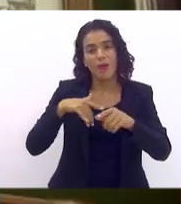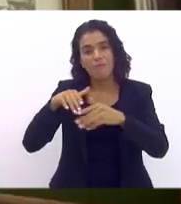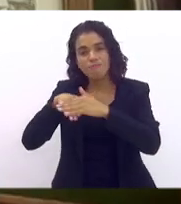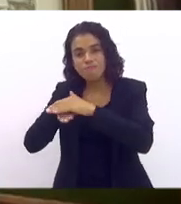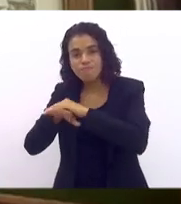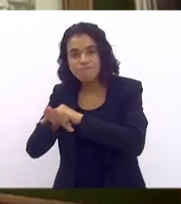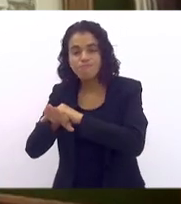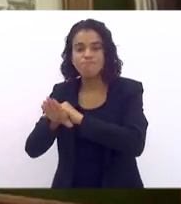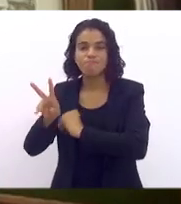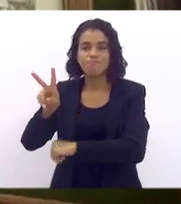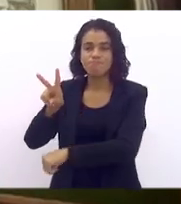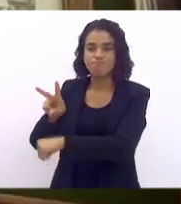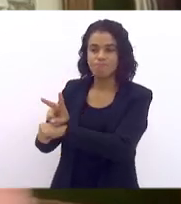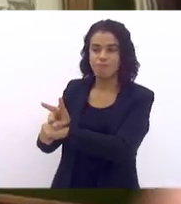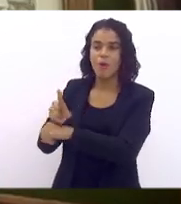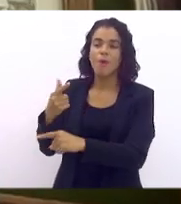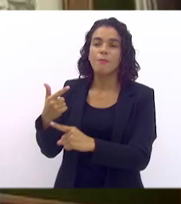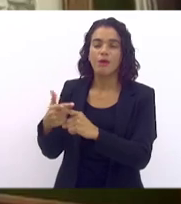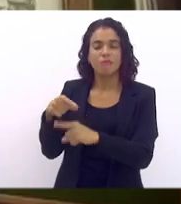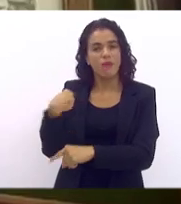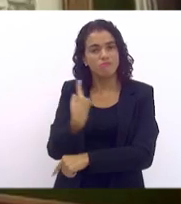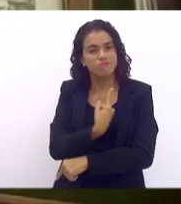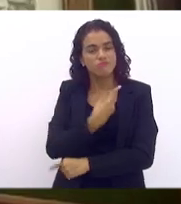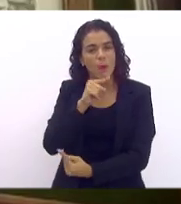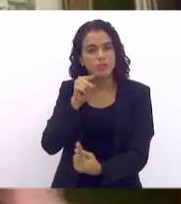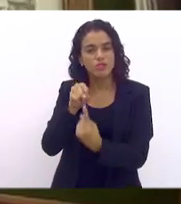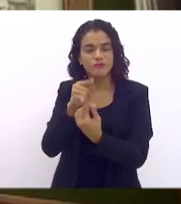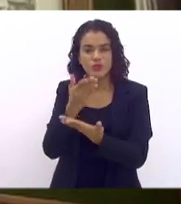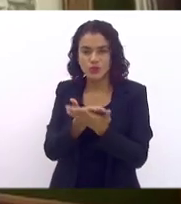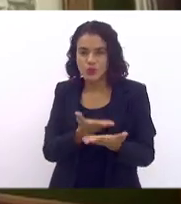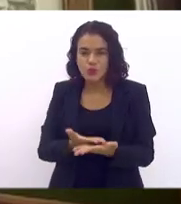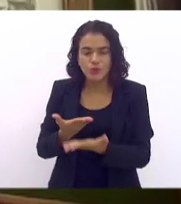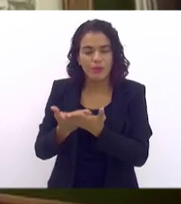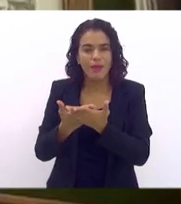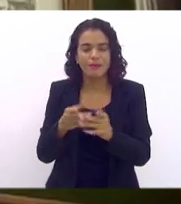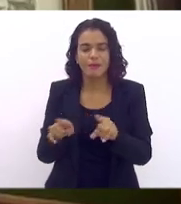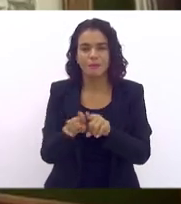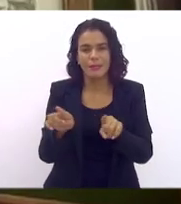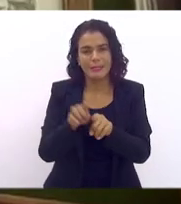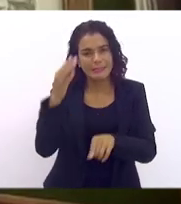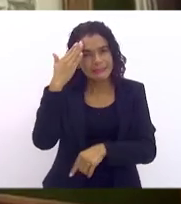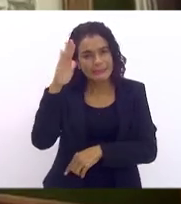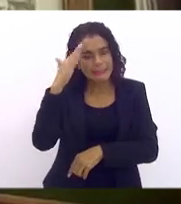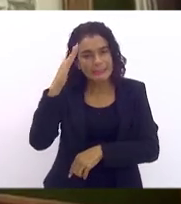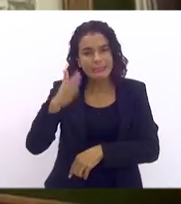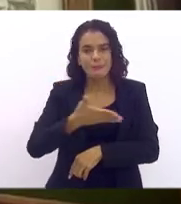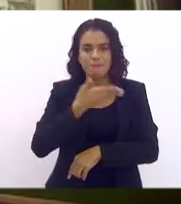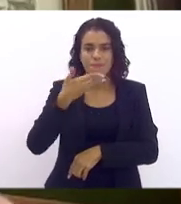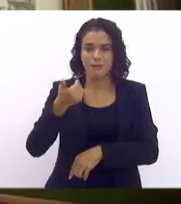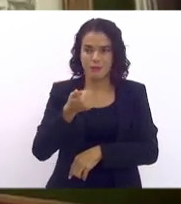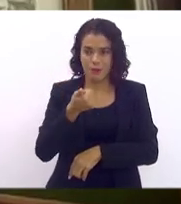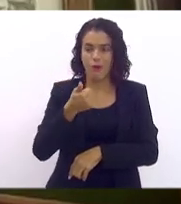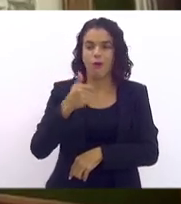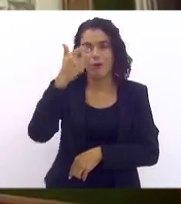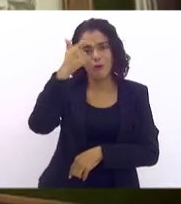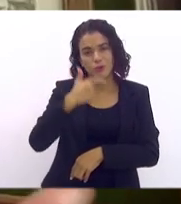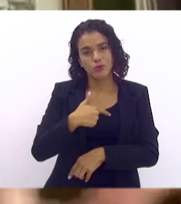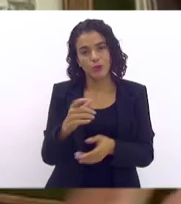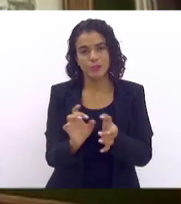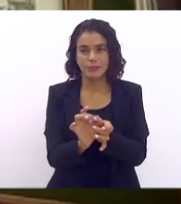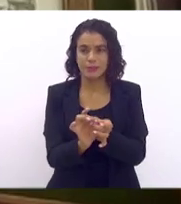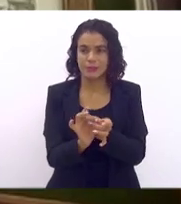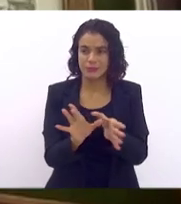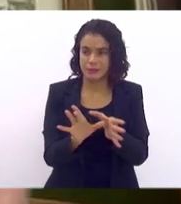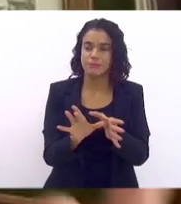guardado e armazenado para que a gente possa estudar, inclusive entender o que está acontecendo. Então, me coloco aqui à